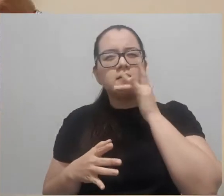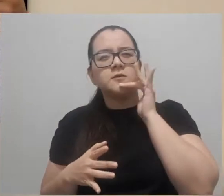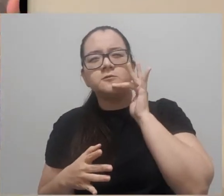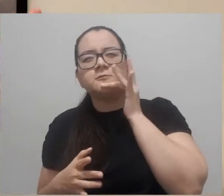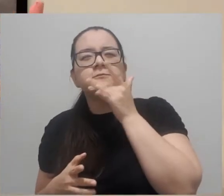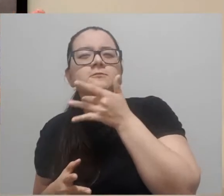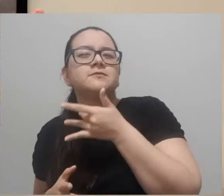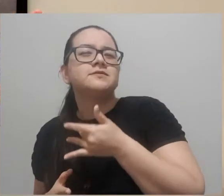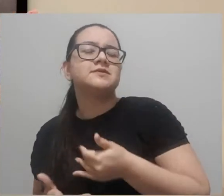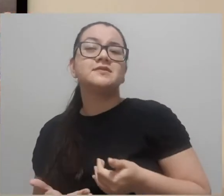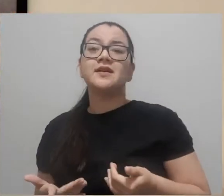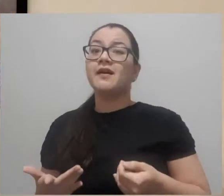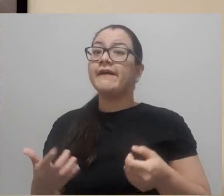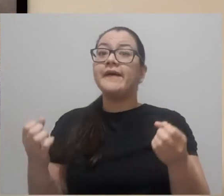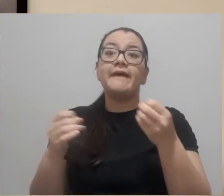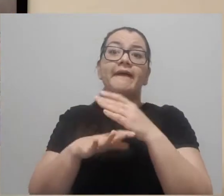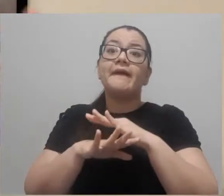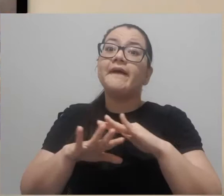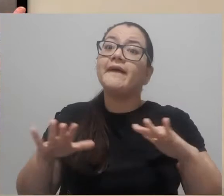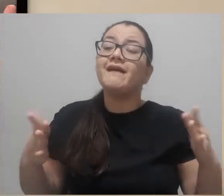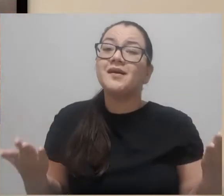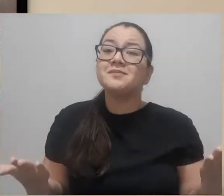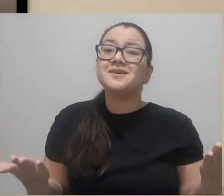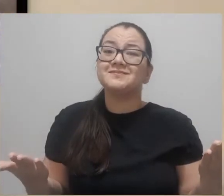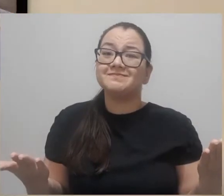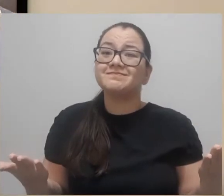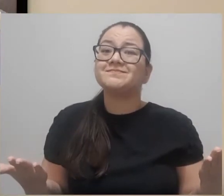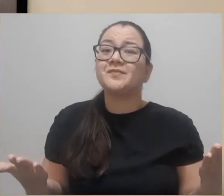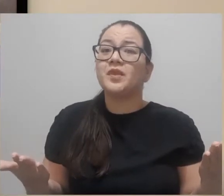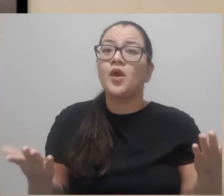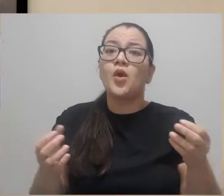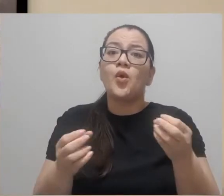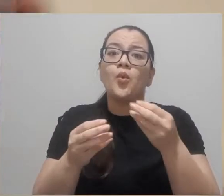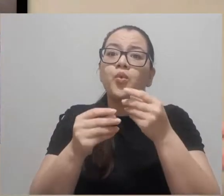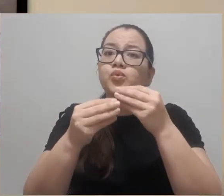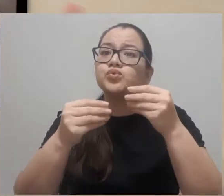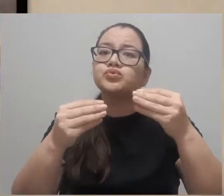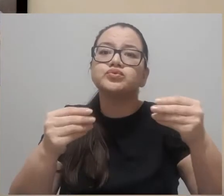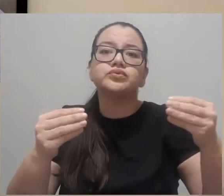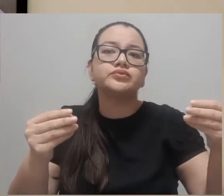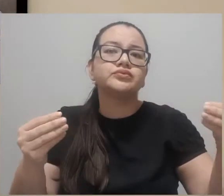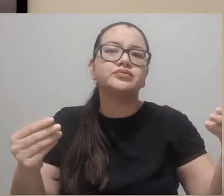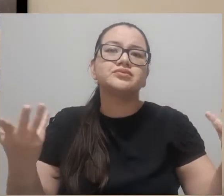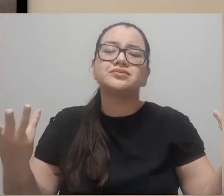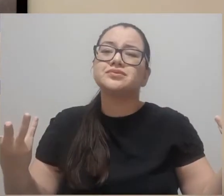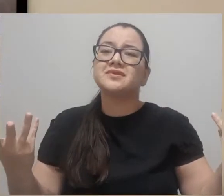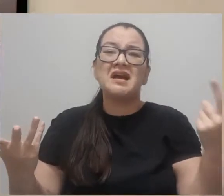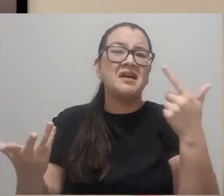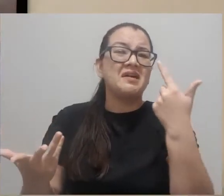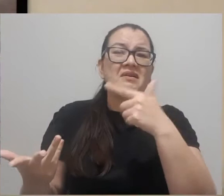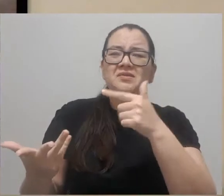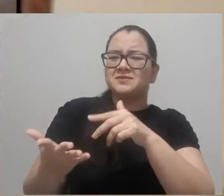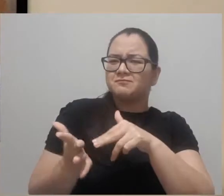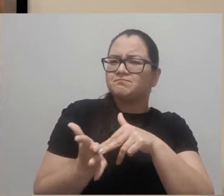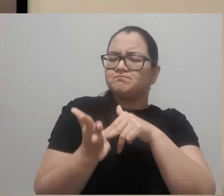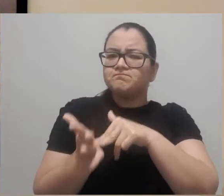são efêmeros, eles se dissipam, eles não têm segurança nenhuma, não trazem segurança nenhuma para